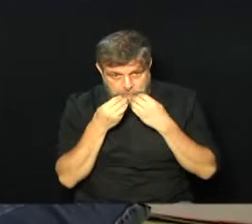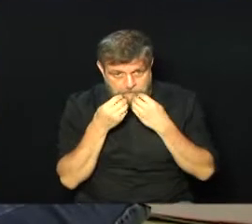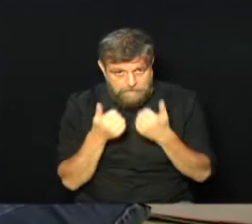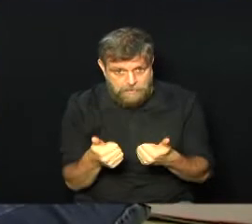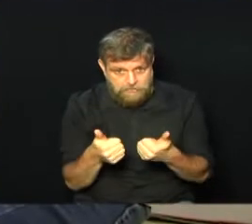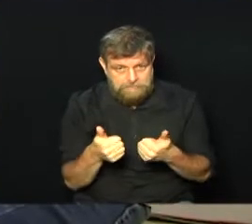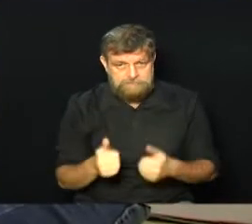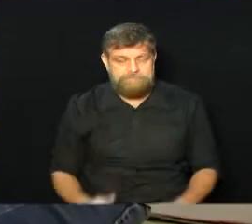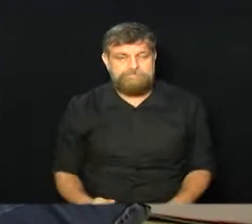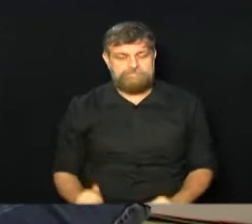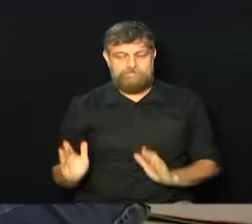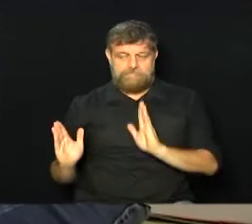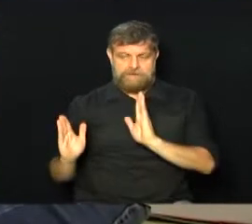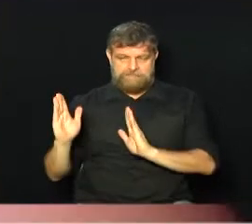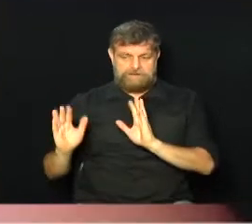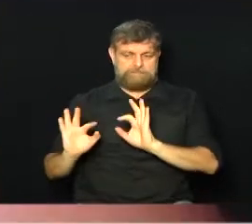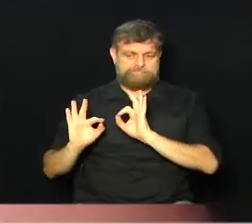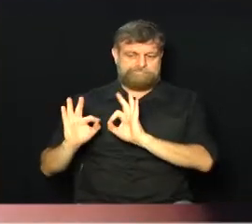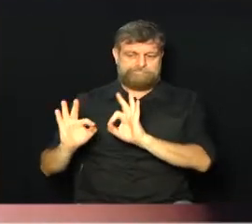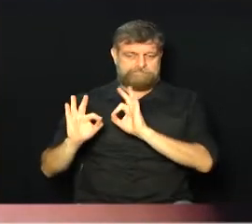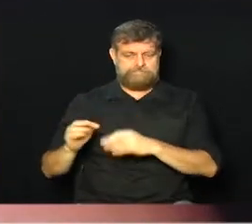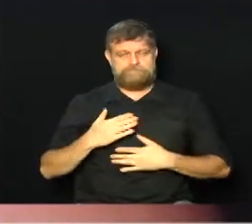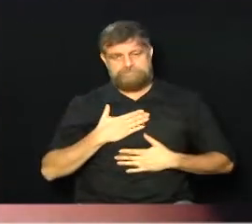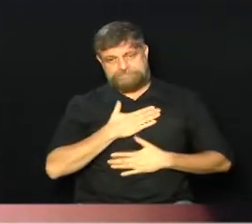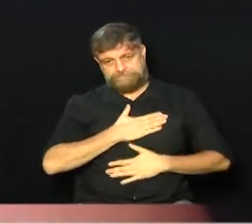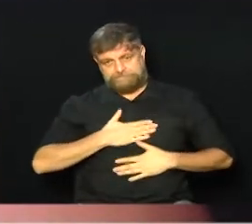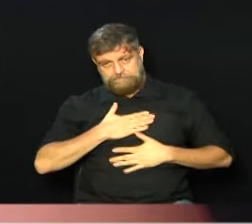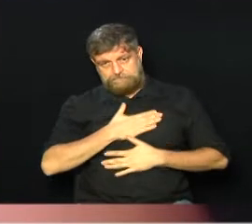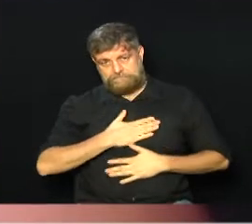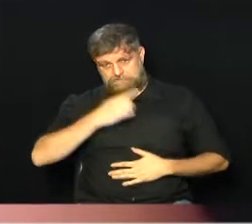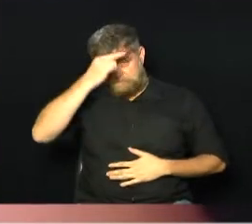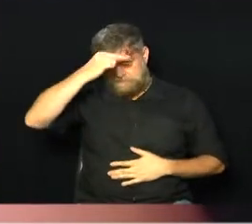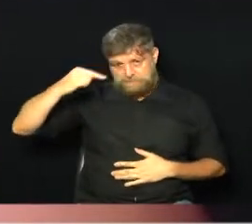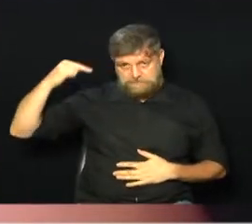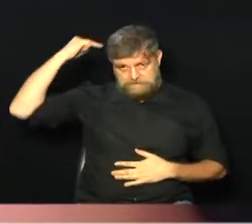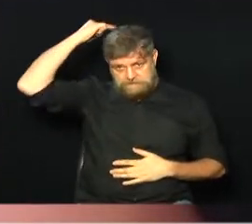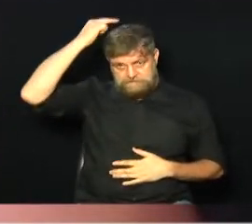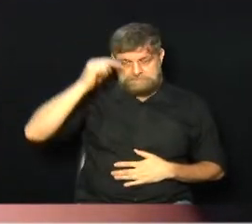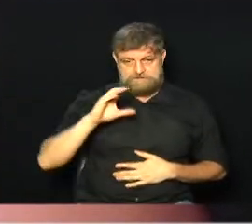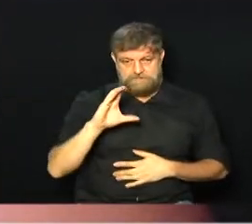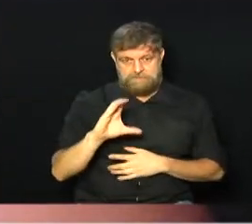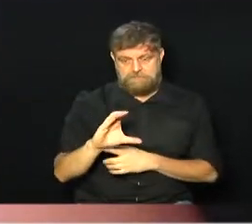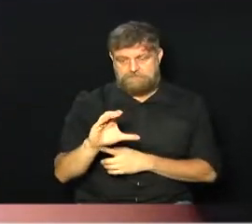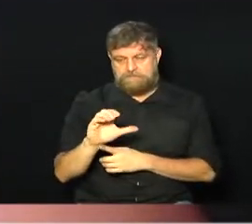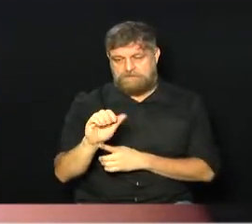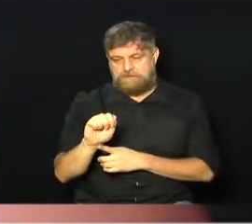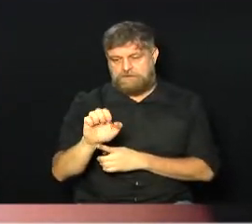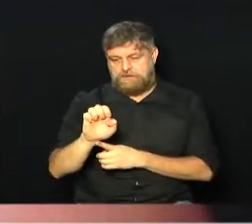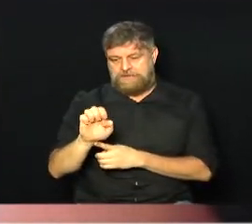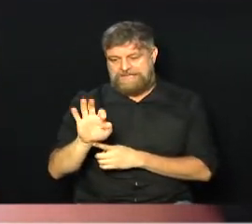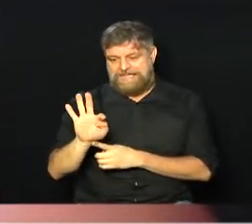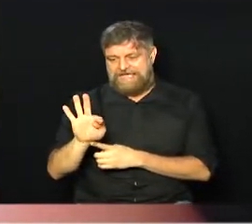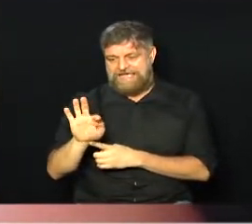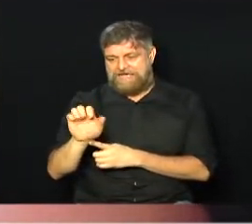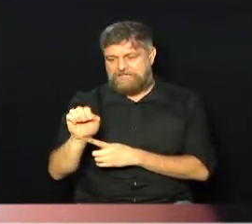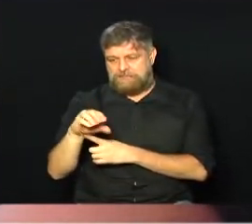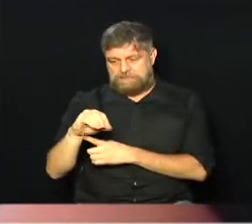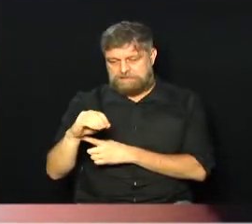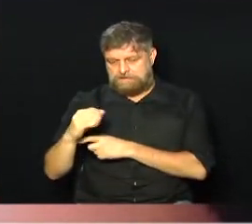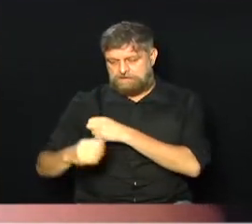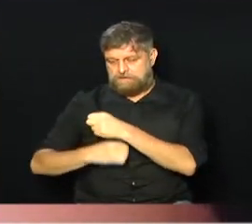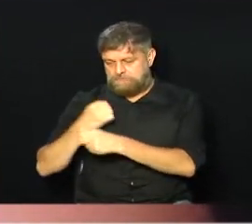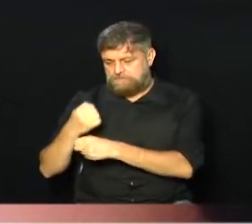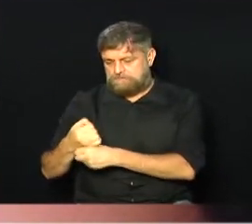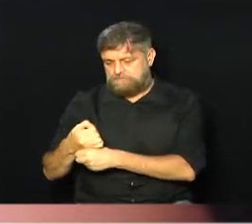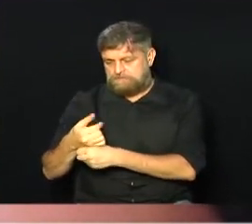Com certeza. Sou muito grato ao São Caetano, né, por 2010 ter aberto as portas do Sport